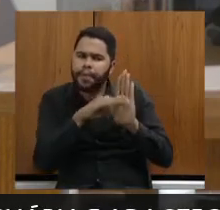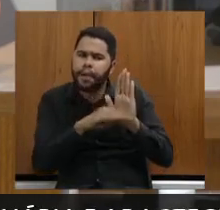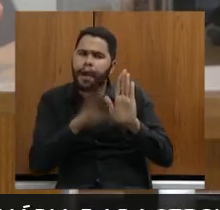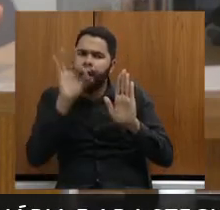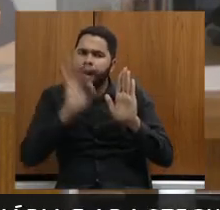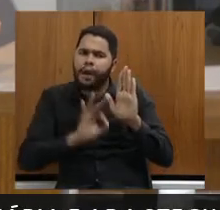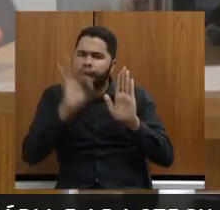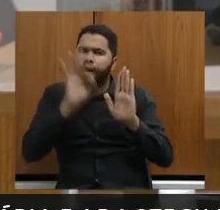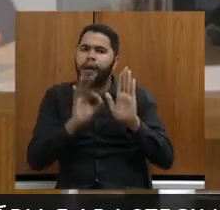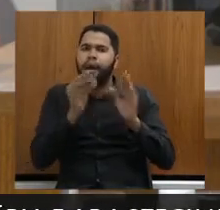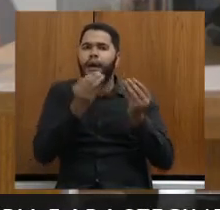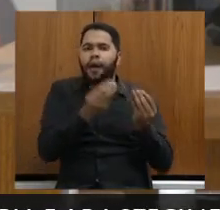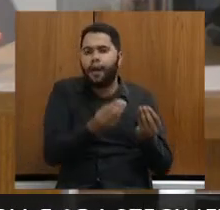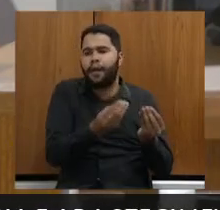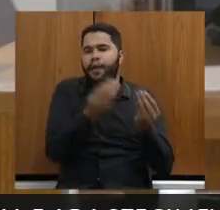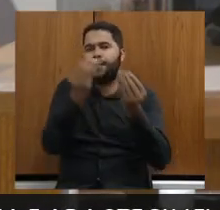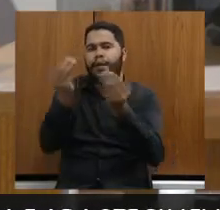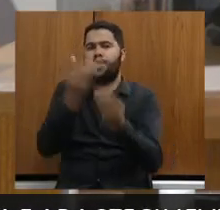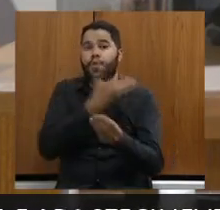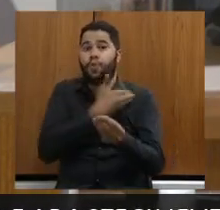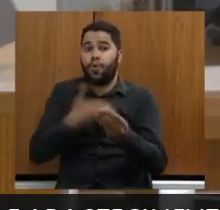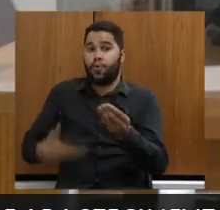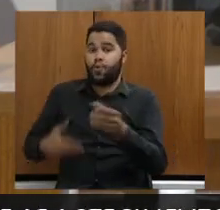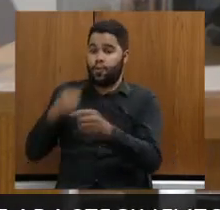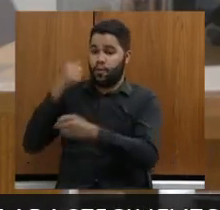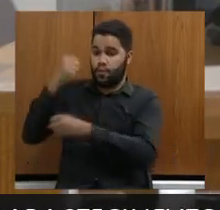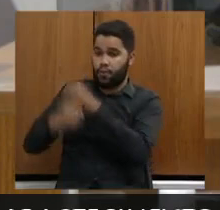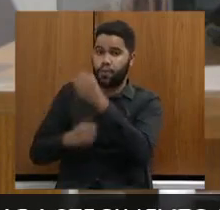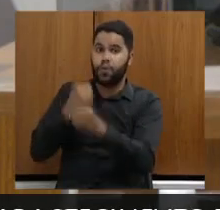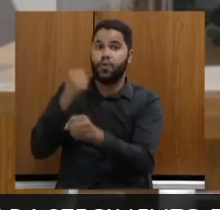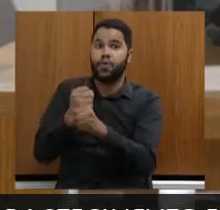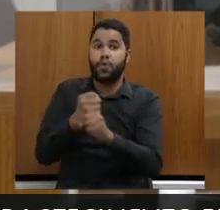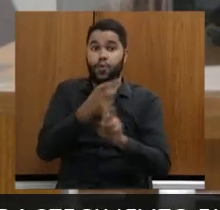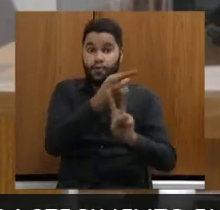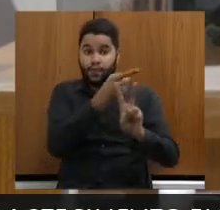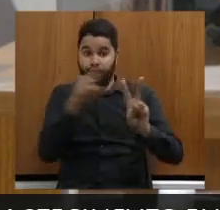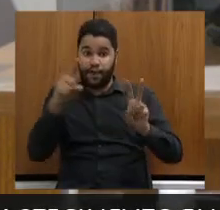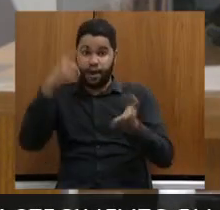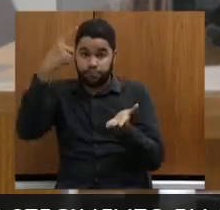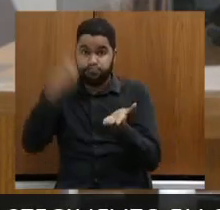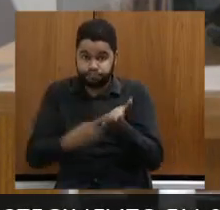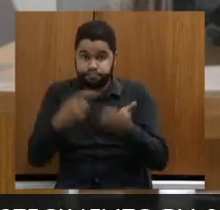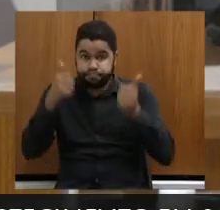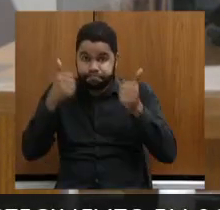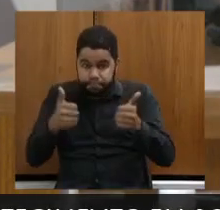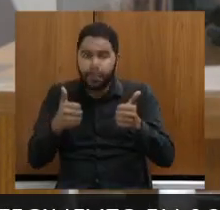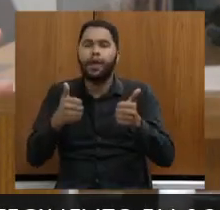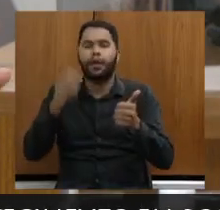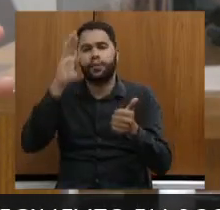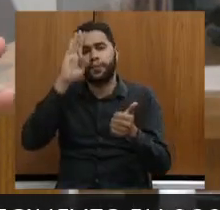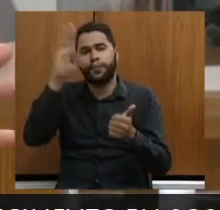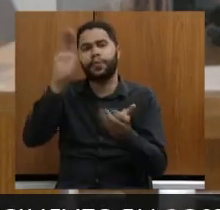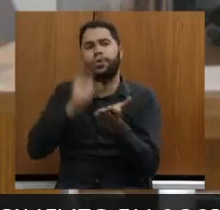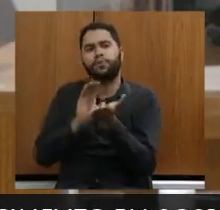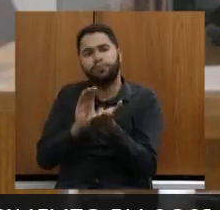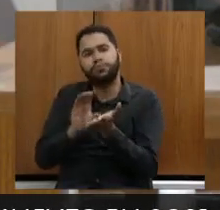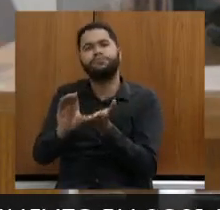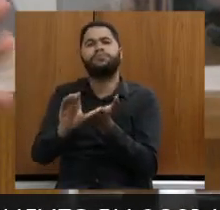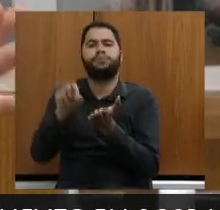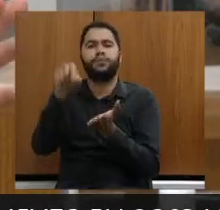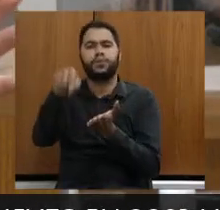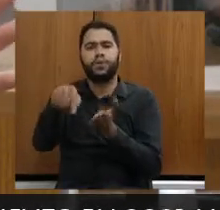entregar o governo no ano que vem para que quando acordo da Vale surgir seja prioridade investir